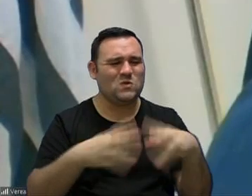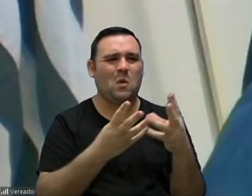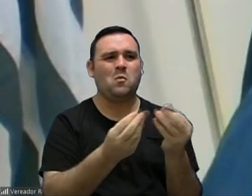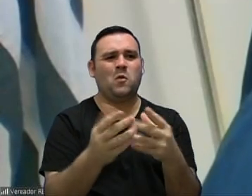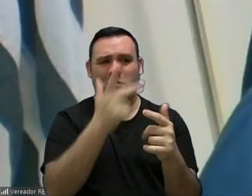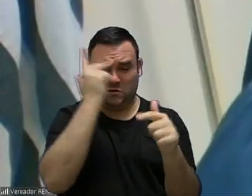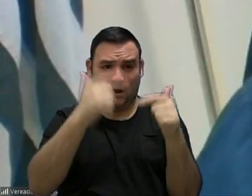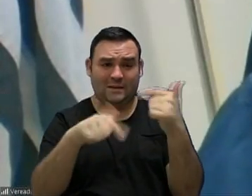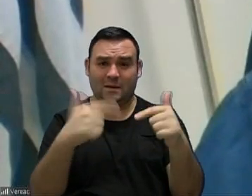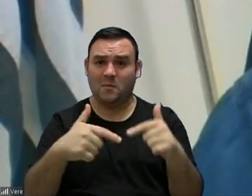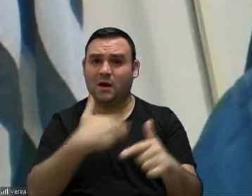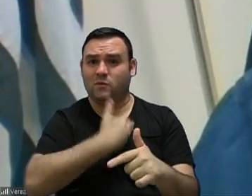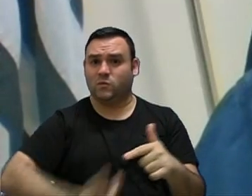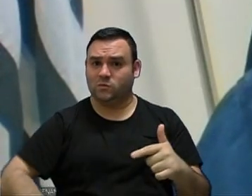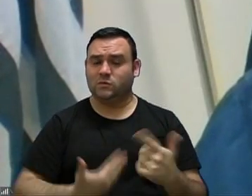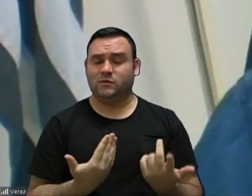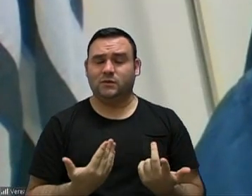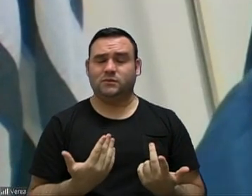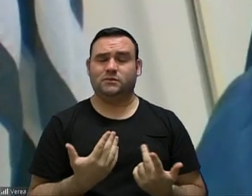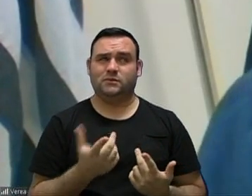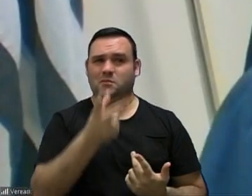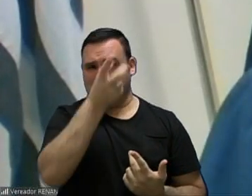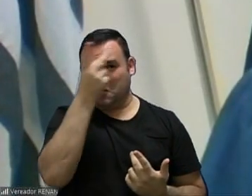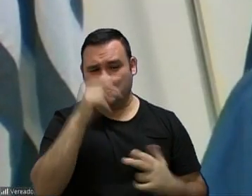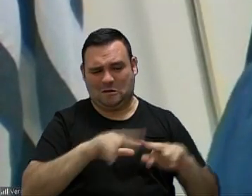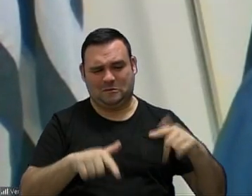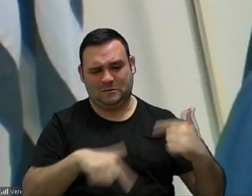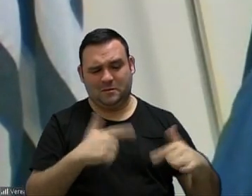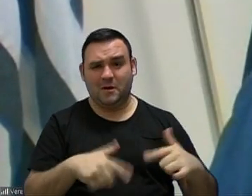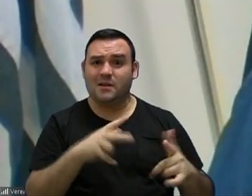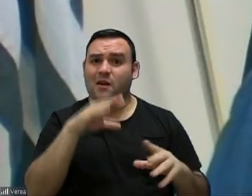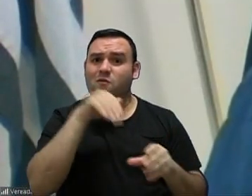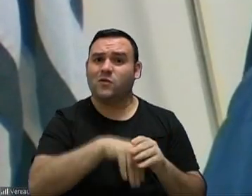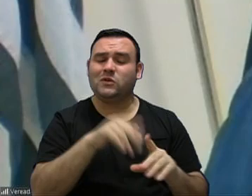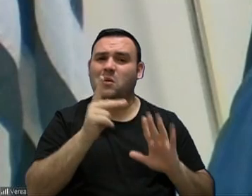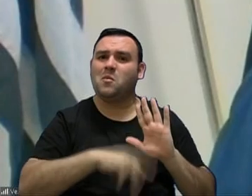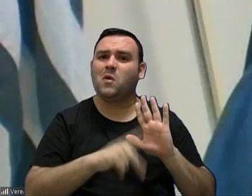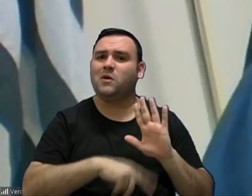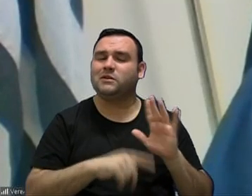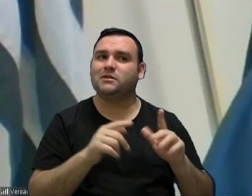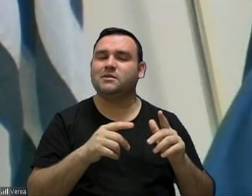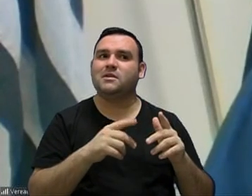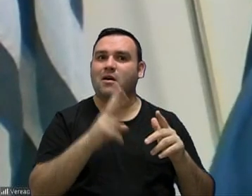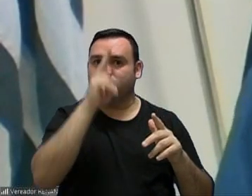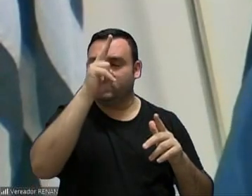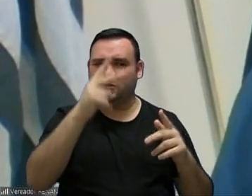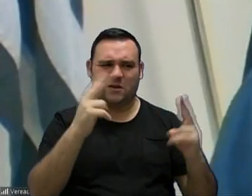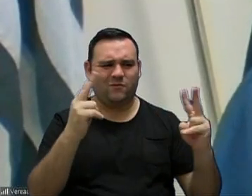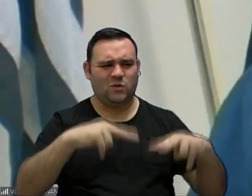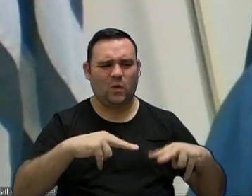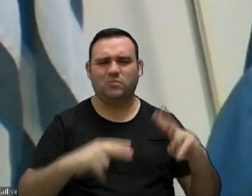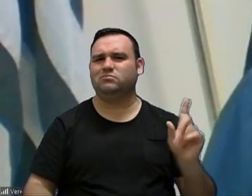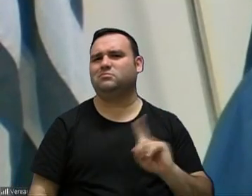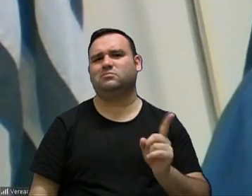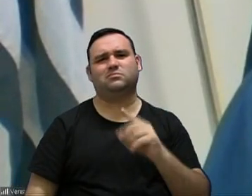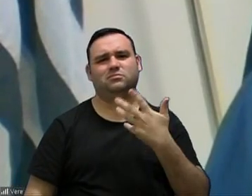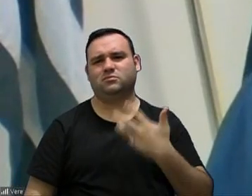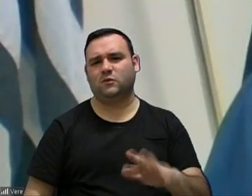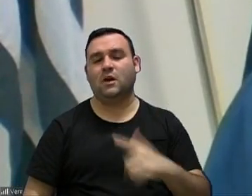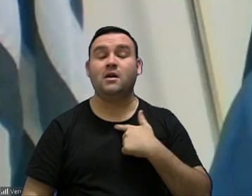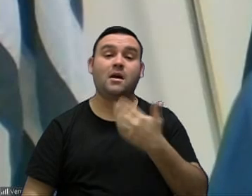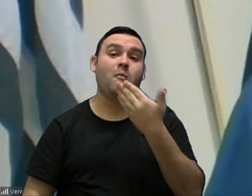de trabalhadores públicos municipais, e ainda debater e votar um projeto dessa envergadura virtualmente. Então, eu estou